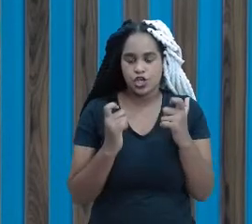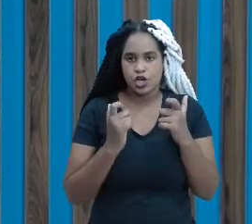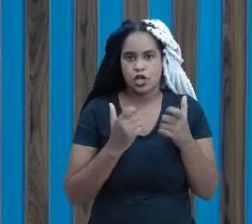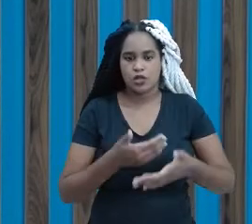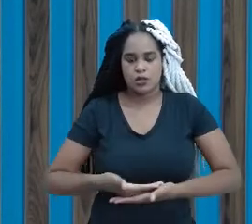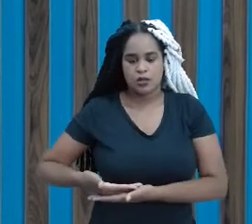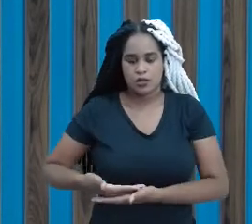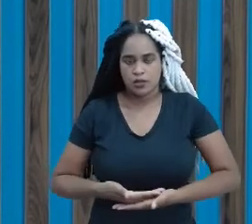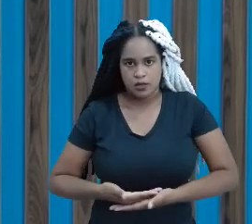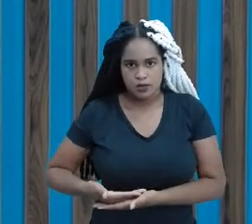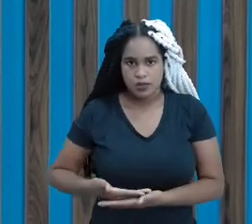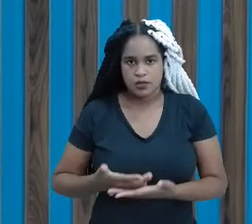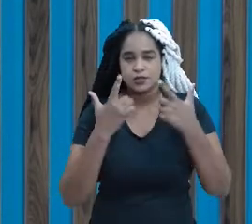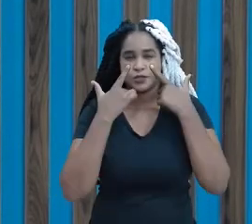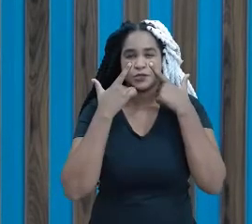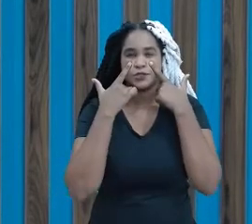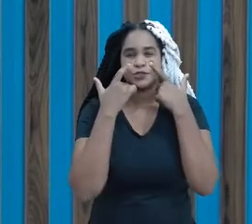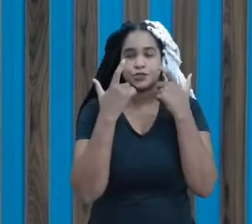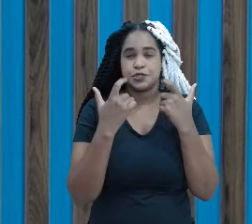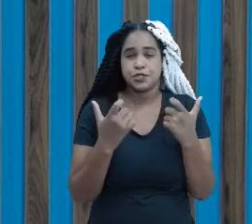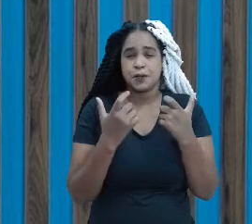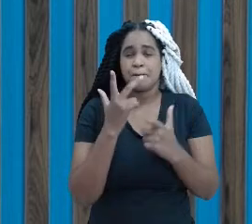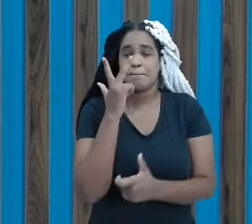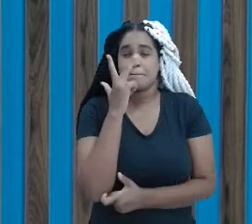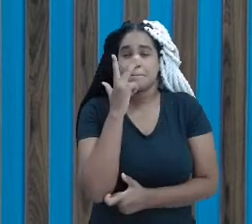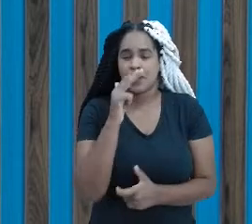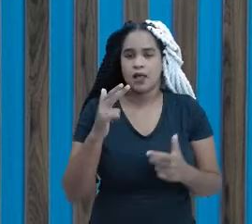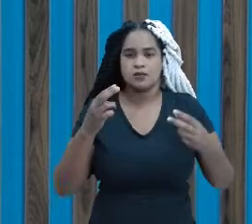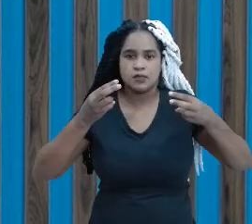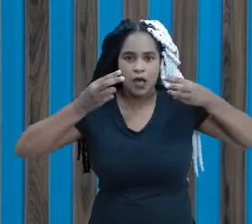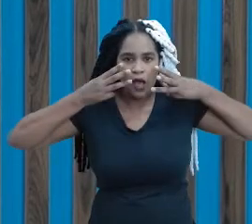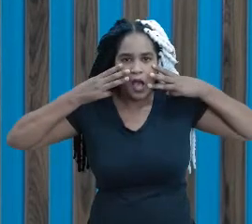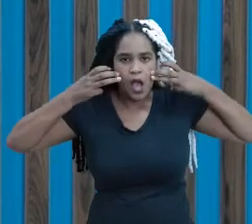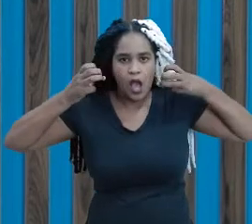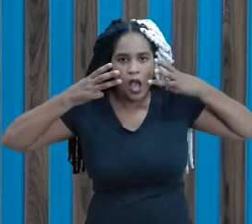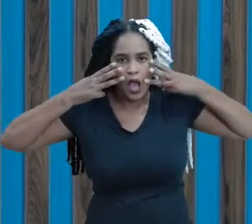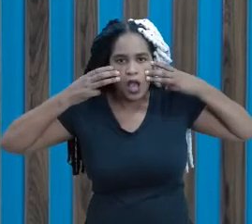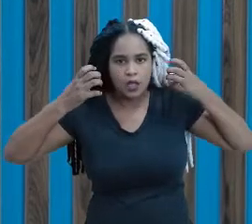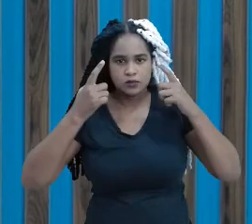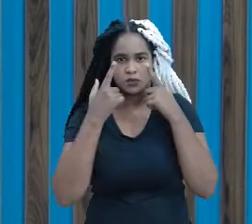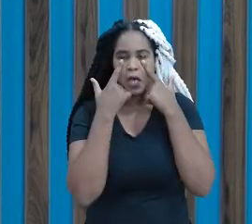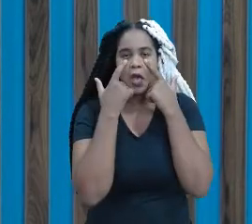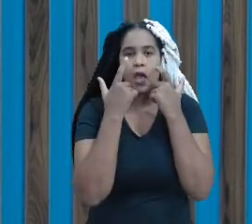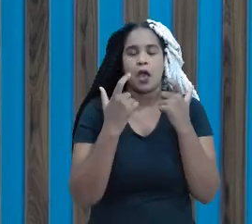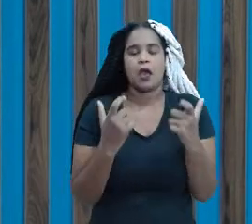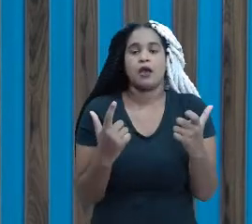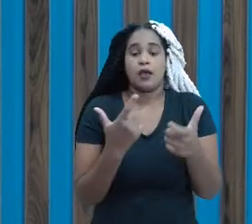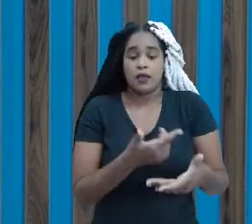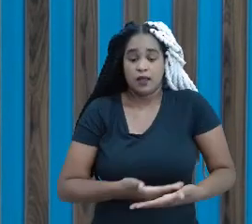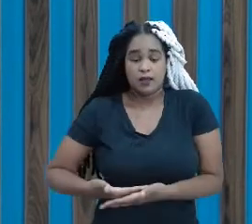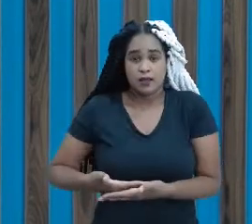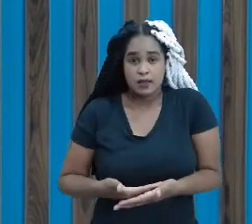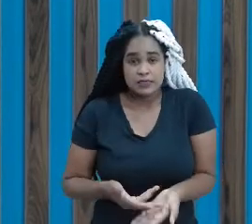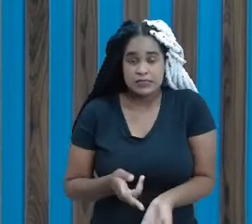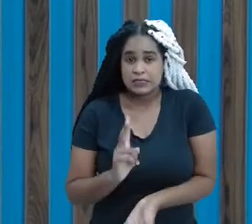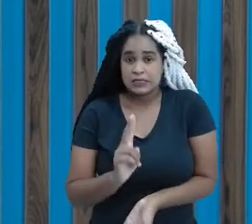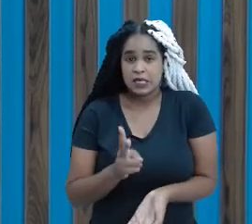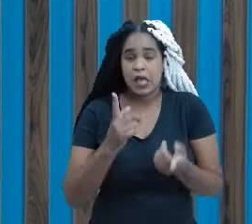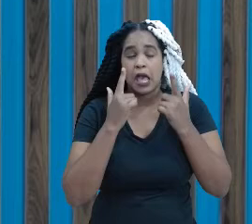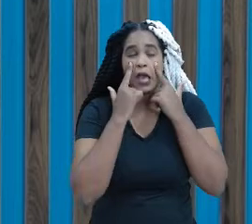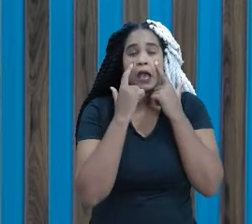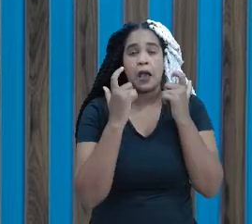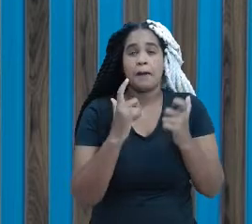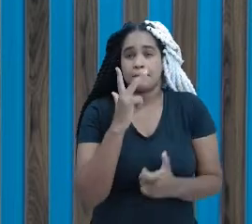alteração na laringe vai causar um choro parecido com o miado de um gato. Então, a criança, quando começar a chorar,